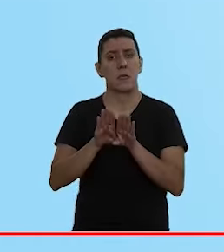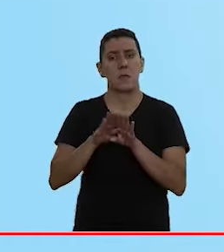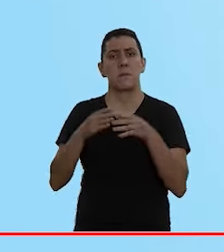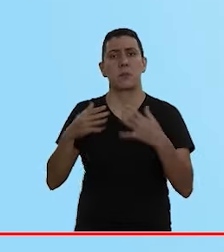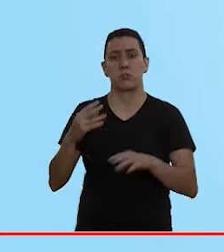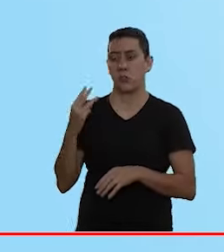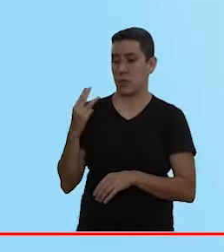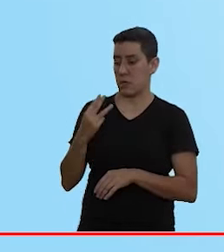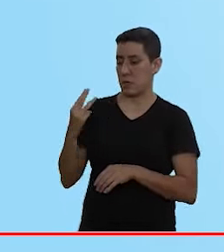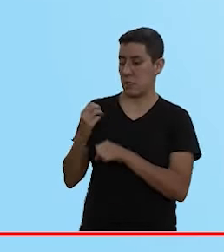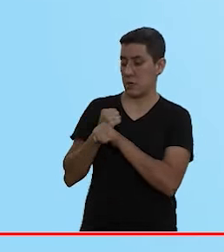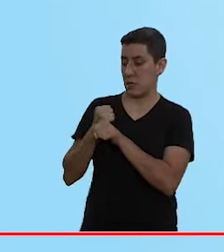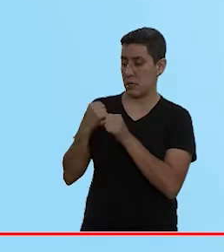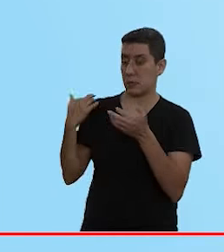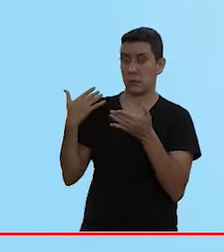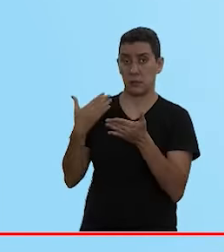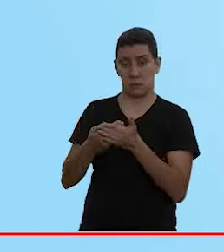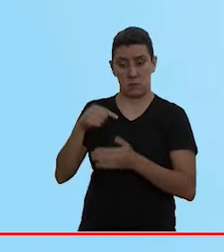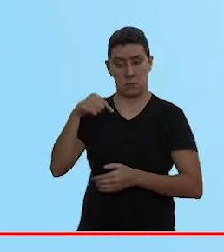anos praticamente no mercado,